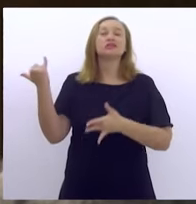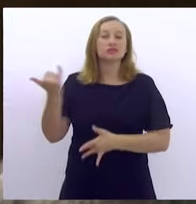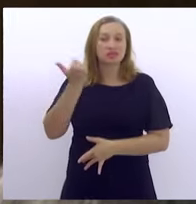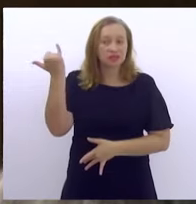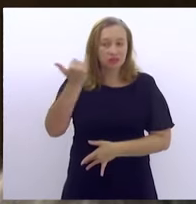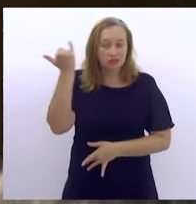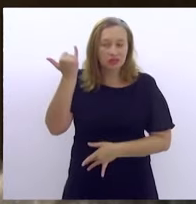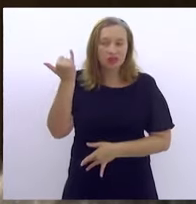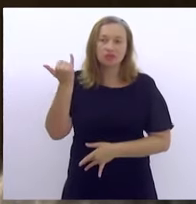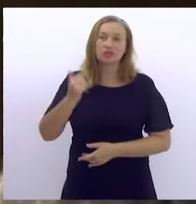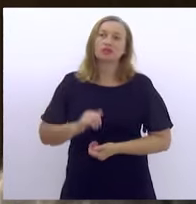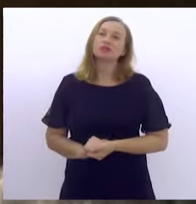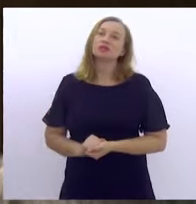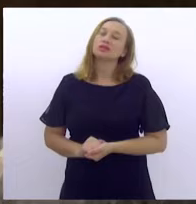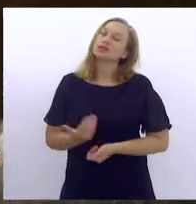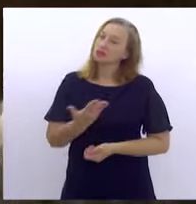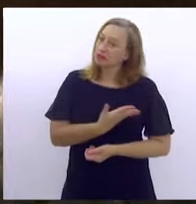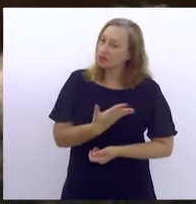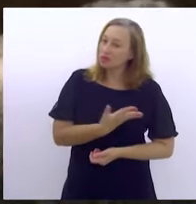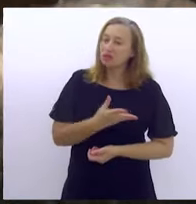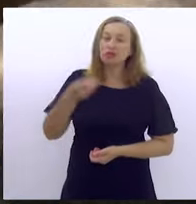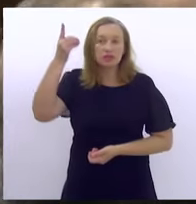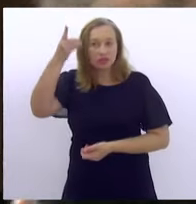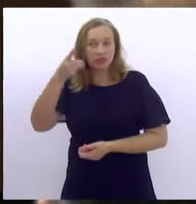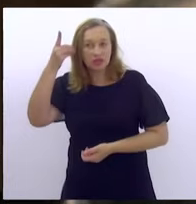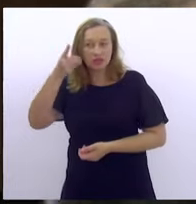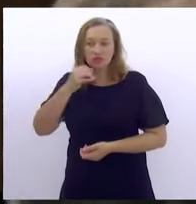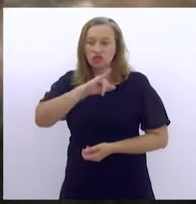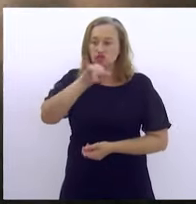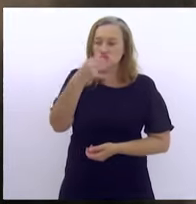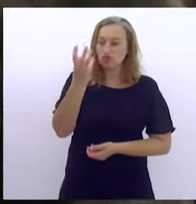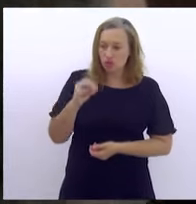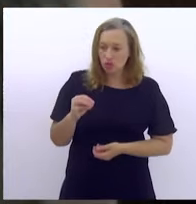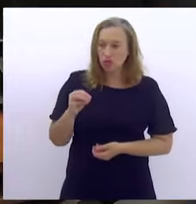importante do nosso querido colega deputado Júlio Rocha.